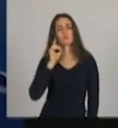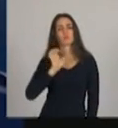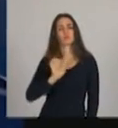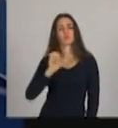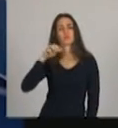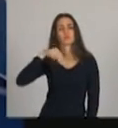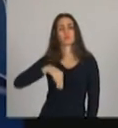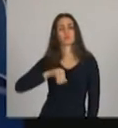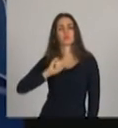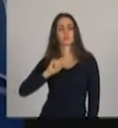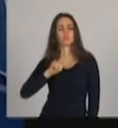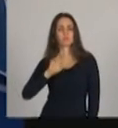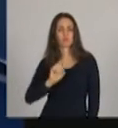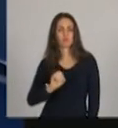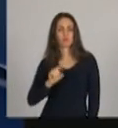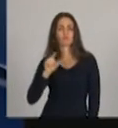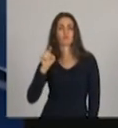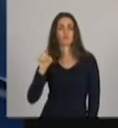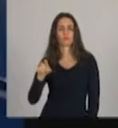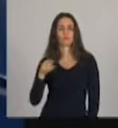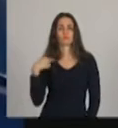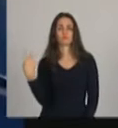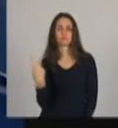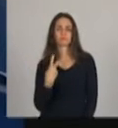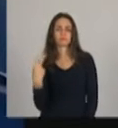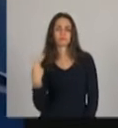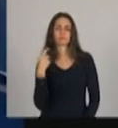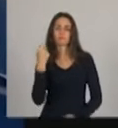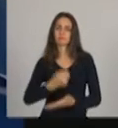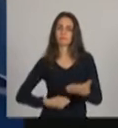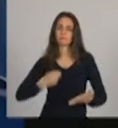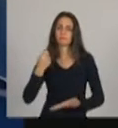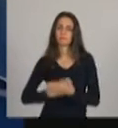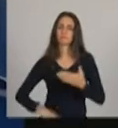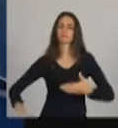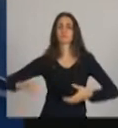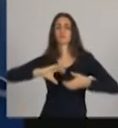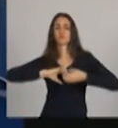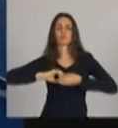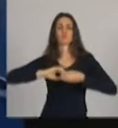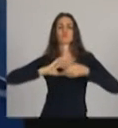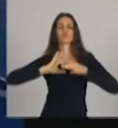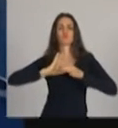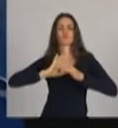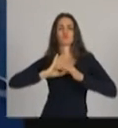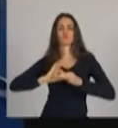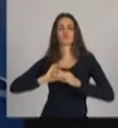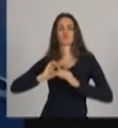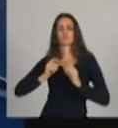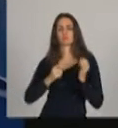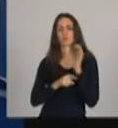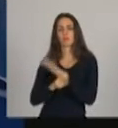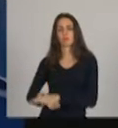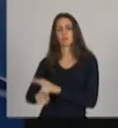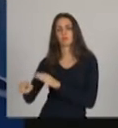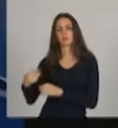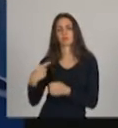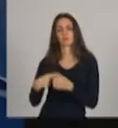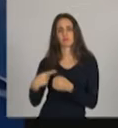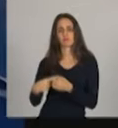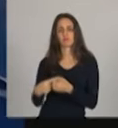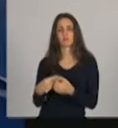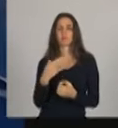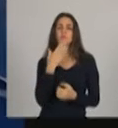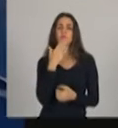nós somos amigos e companheiros e que lutamos de braços dados em favor de Rio Novo do Sul. Estamos fazendo